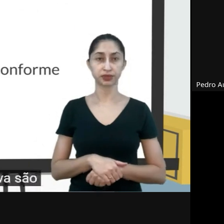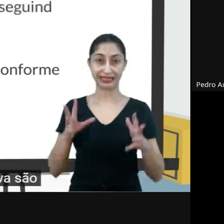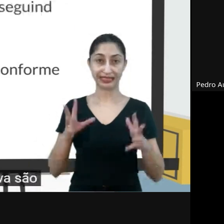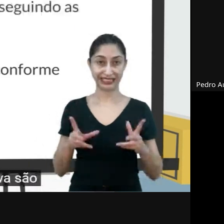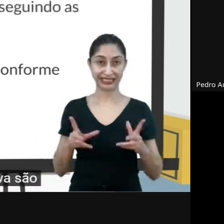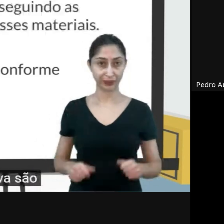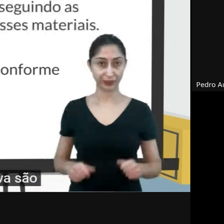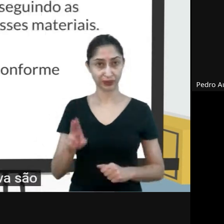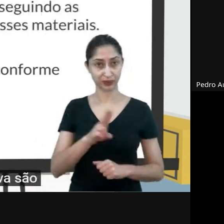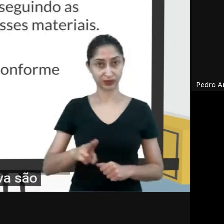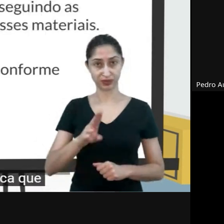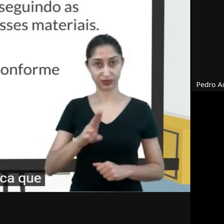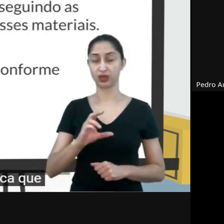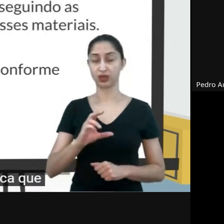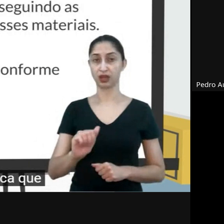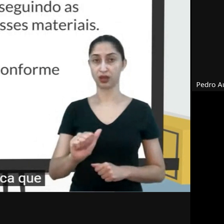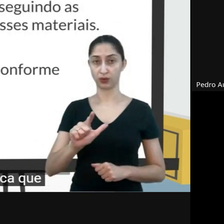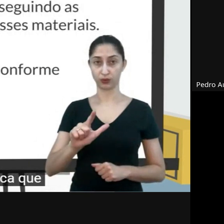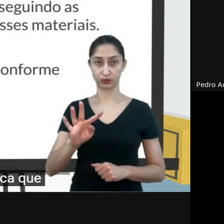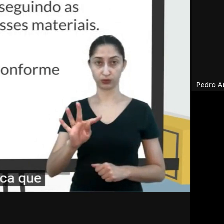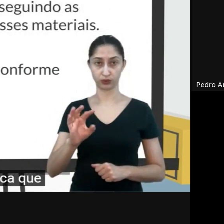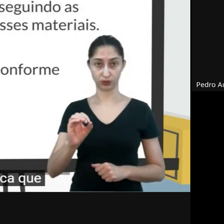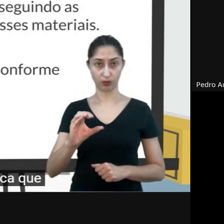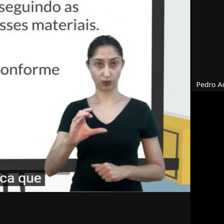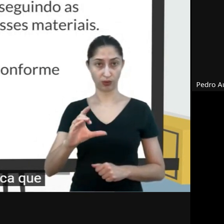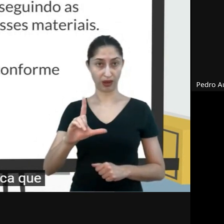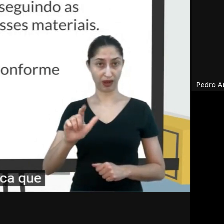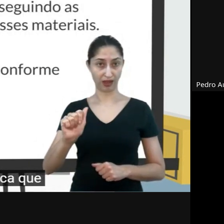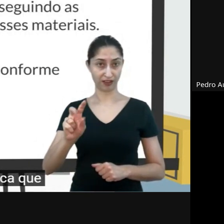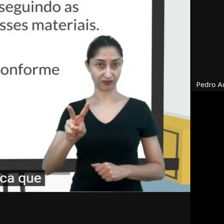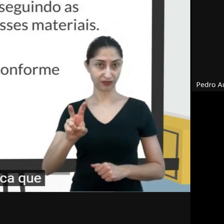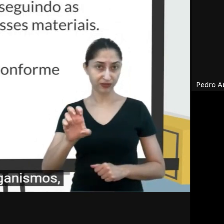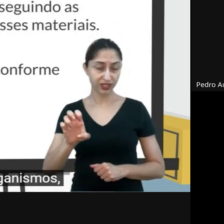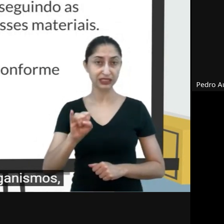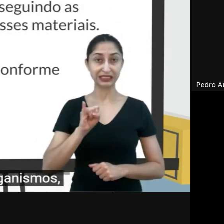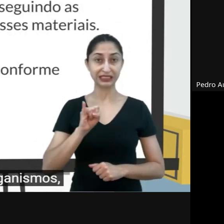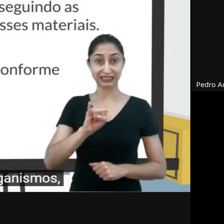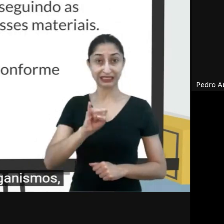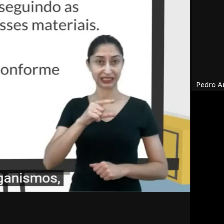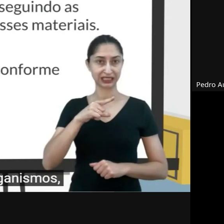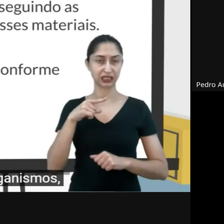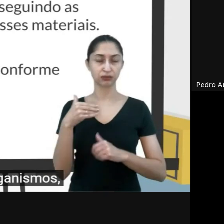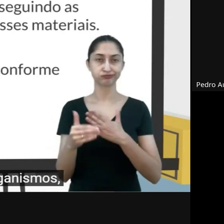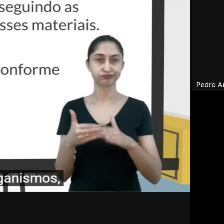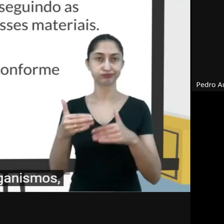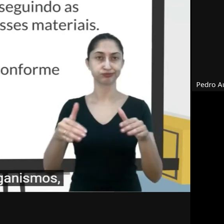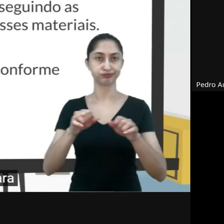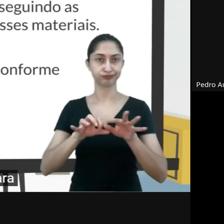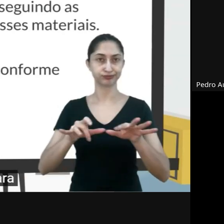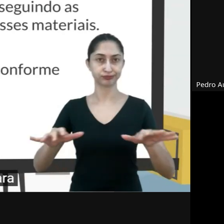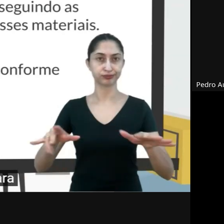Descontaminar através de autoclavação todos os resíduos de origem biológica que apresentarem crescimento de